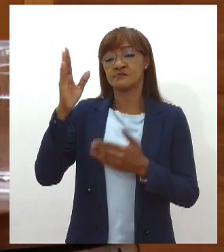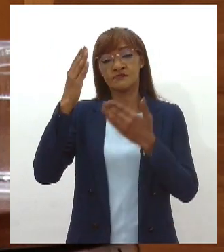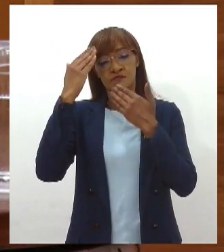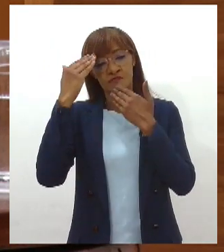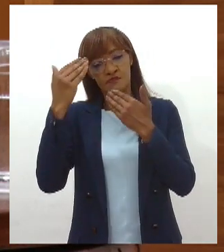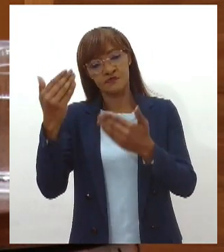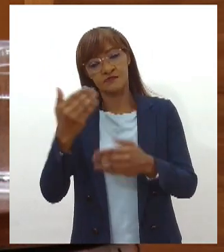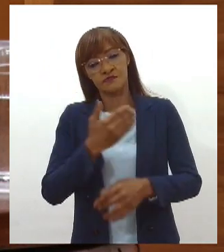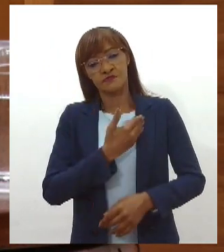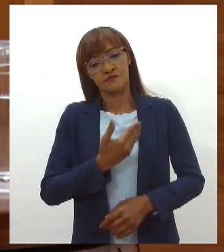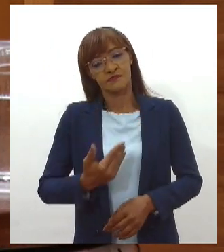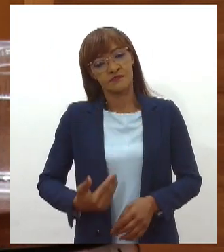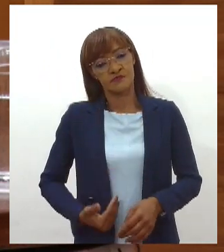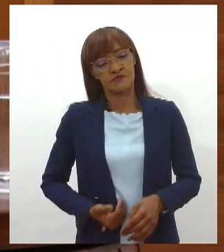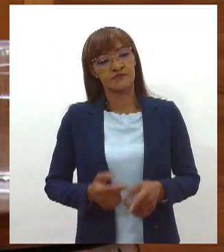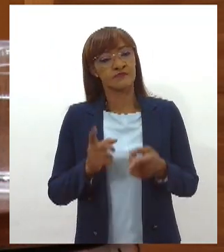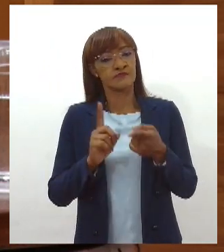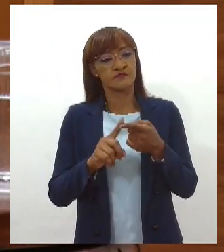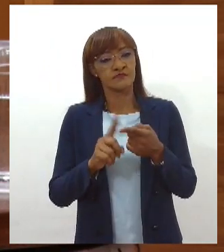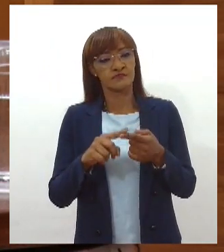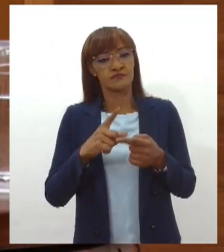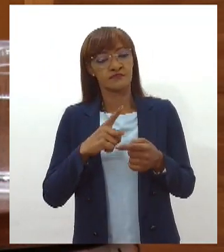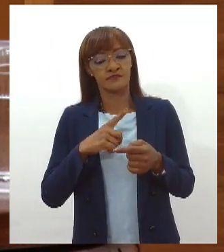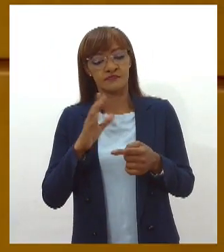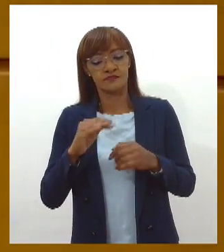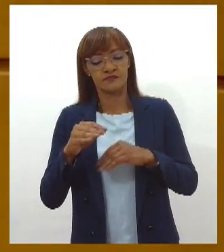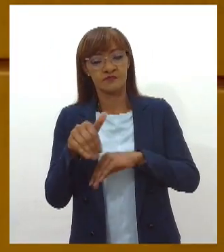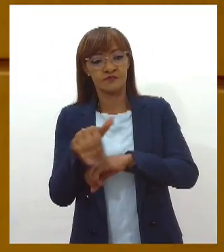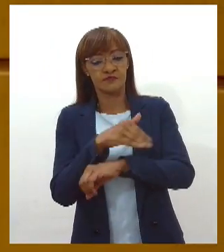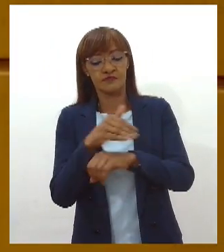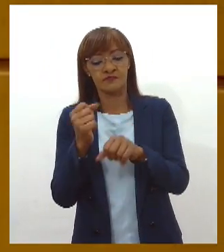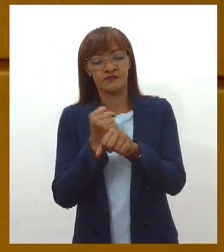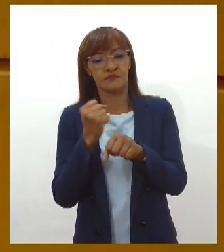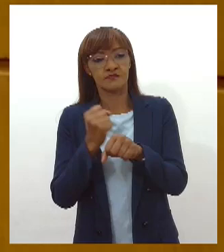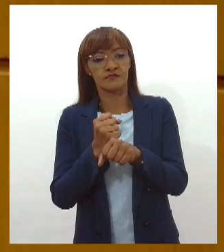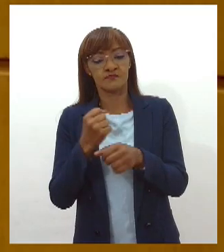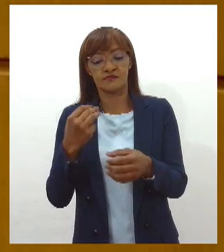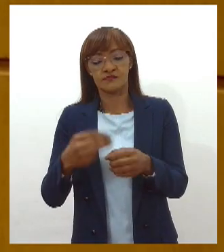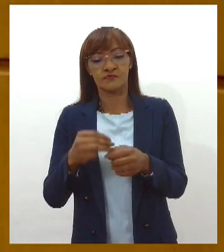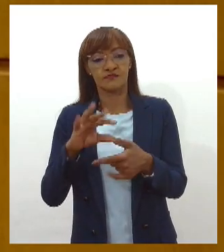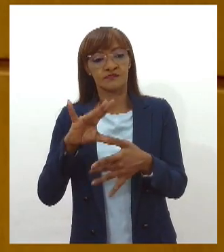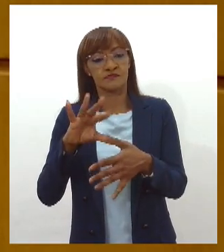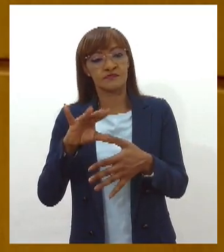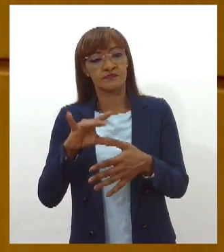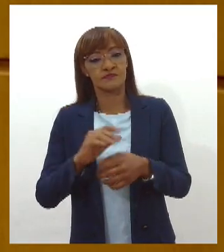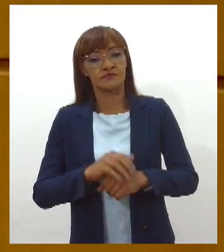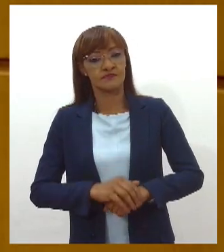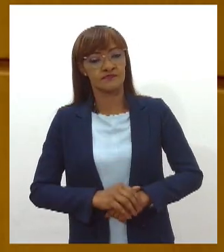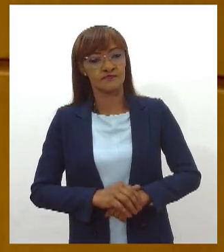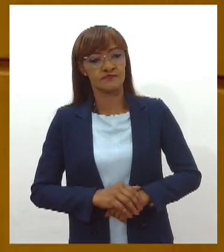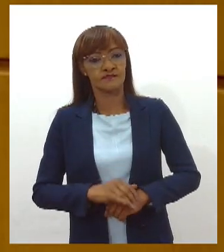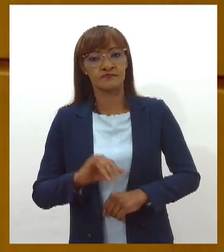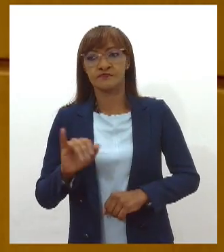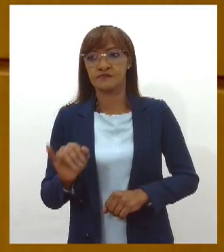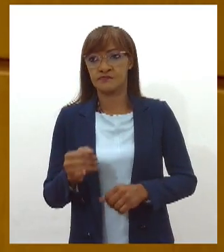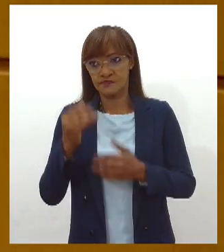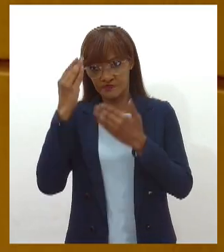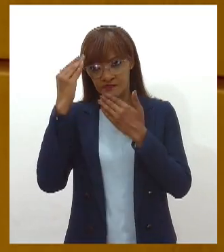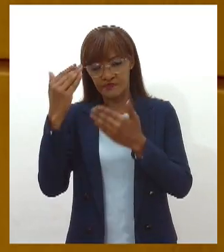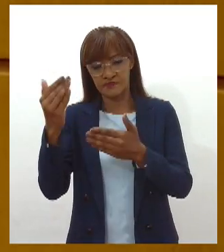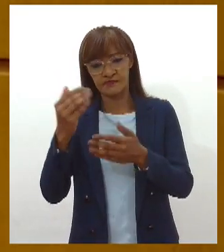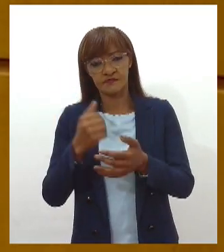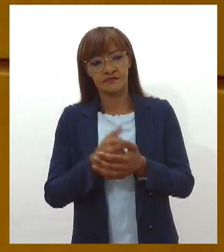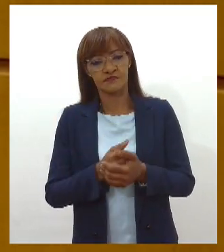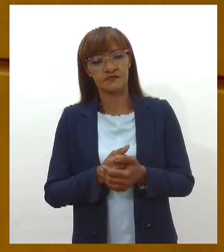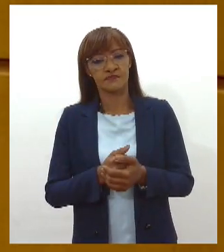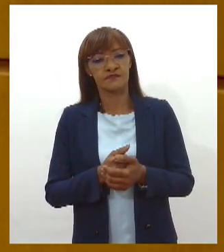estado a realização de uma obra em uma rodovia em Glória. Eu quero também aqui aproveitar e agradecer a Adailton, agradecer aqui